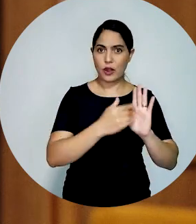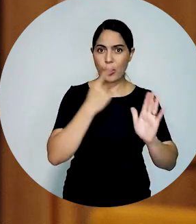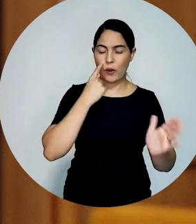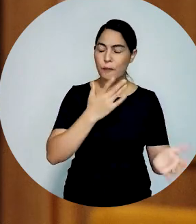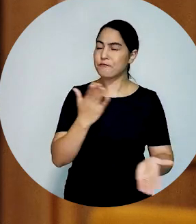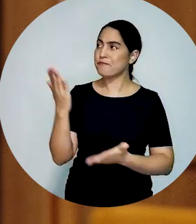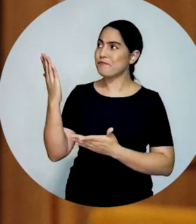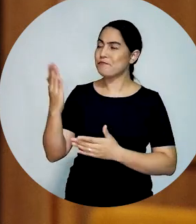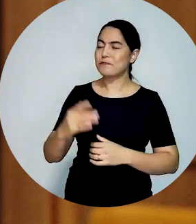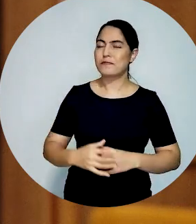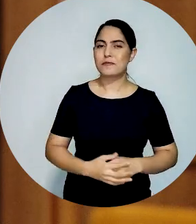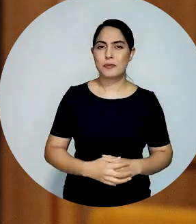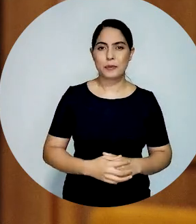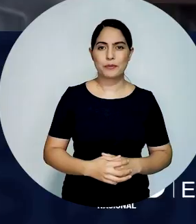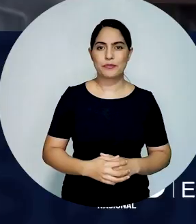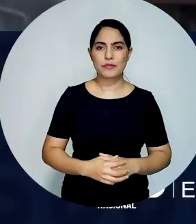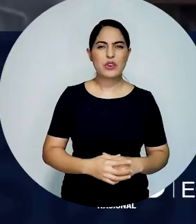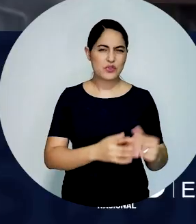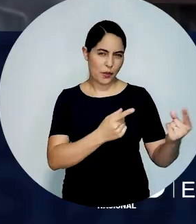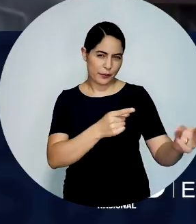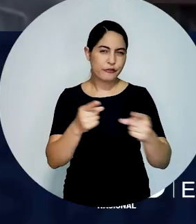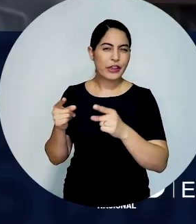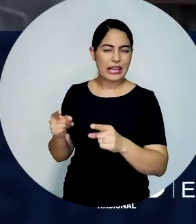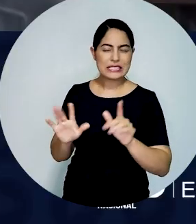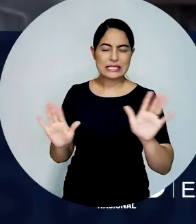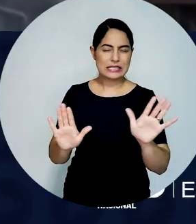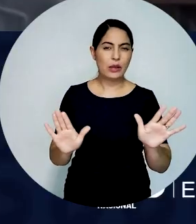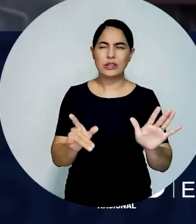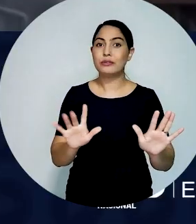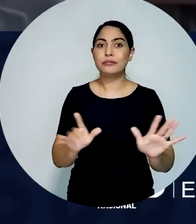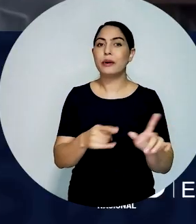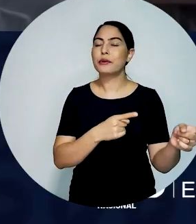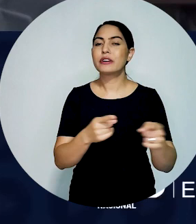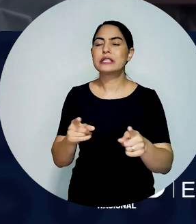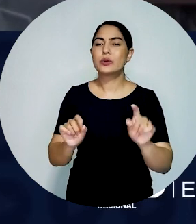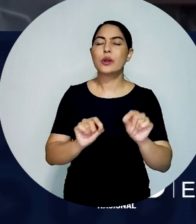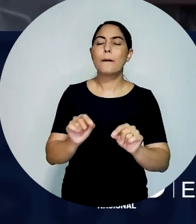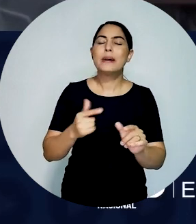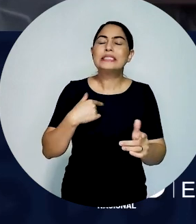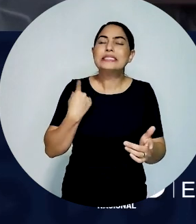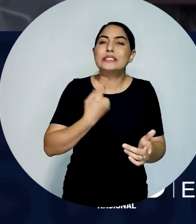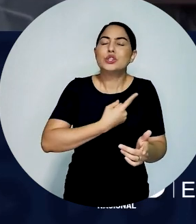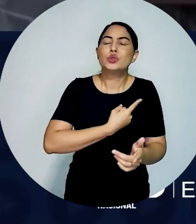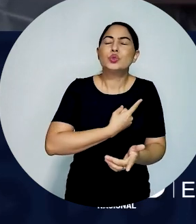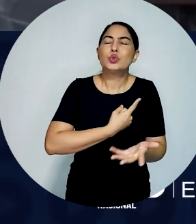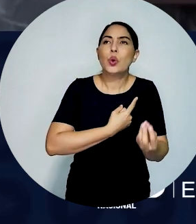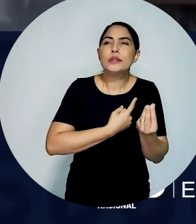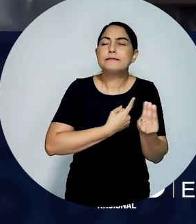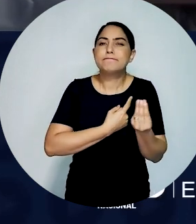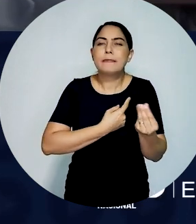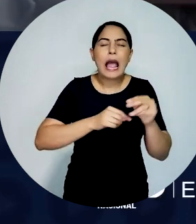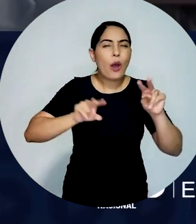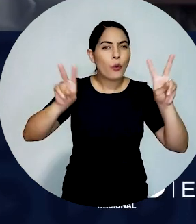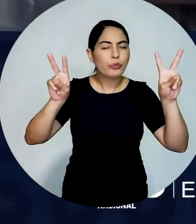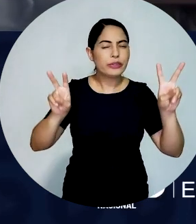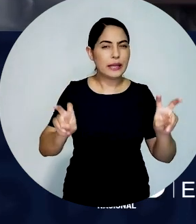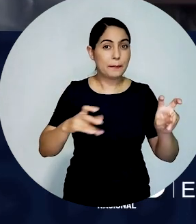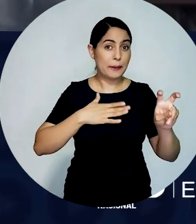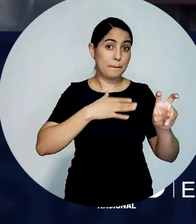executivo inconstitucional. Acompanhe. Bom, eu vou fazer só uma provocação, na verdade não é uma provocação, só para a gente revolver um